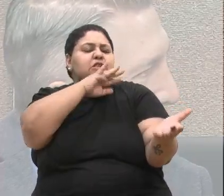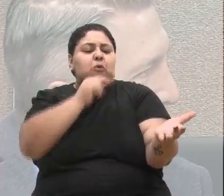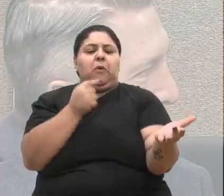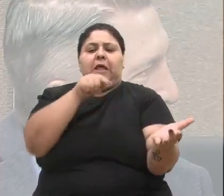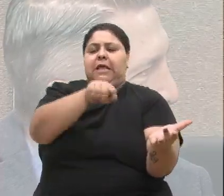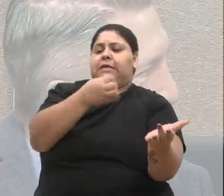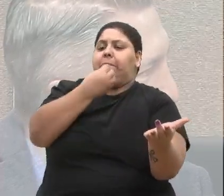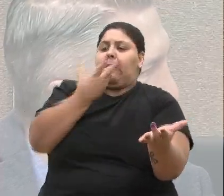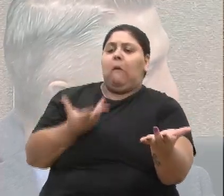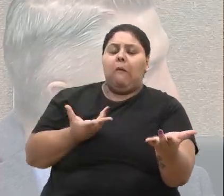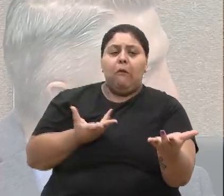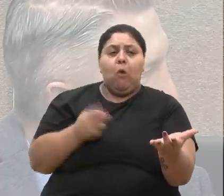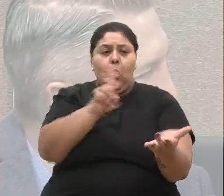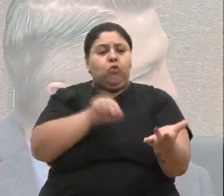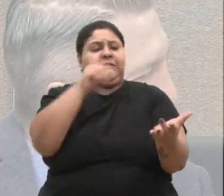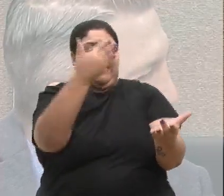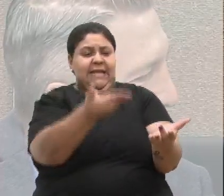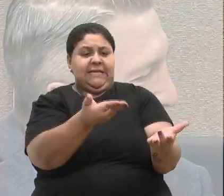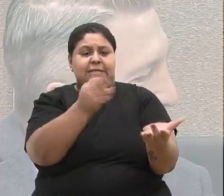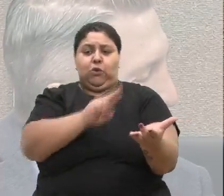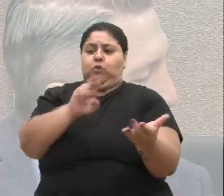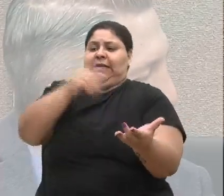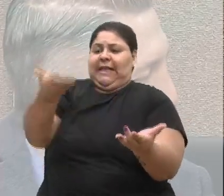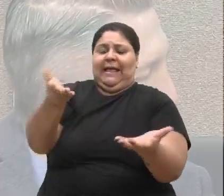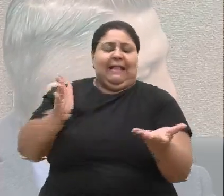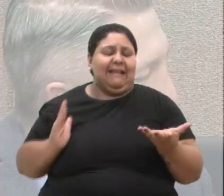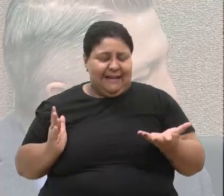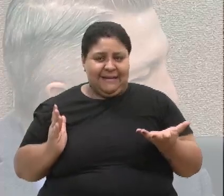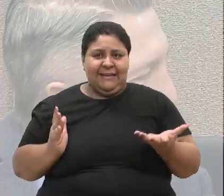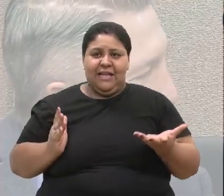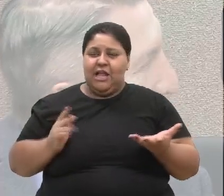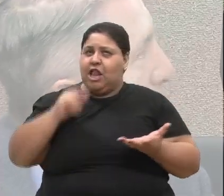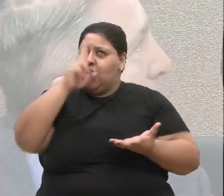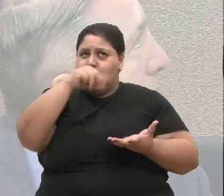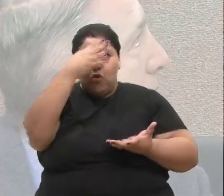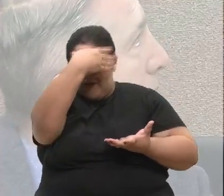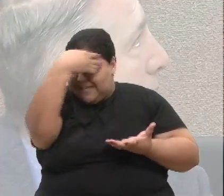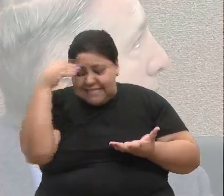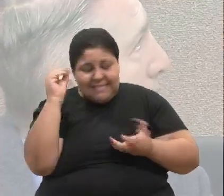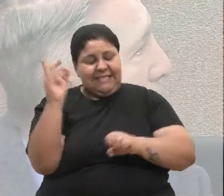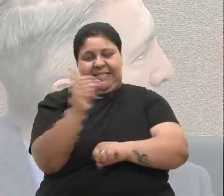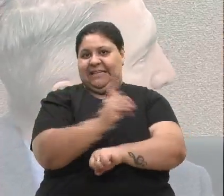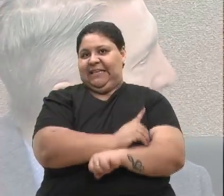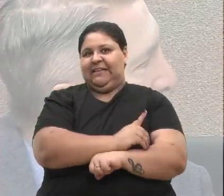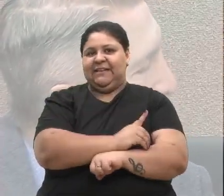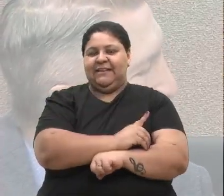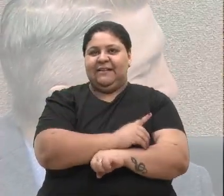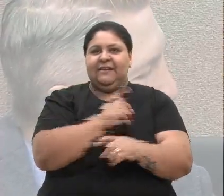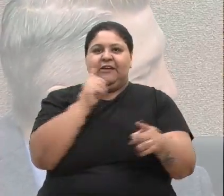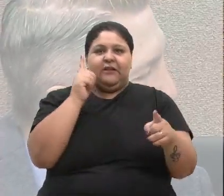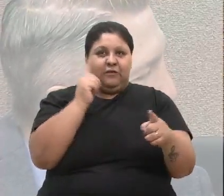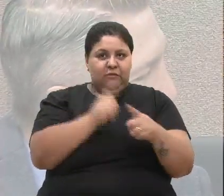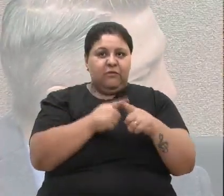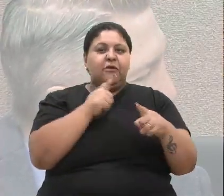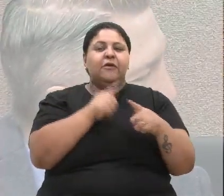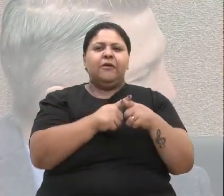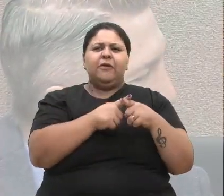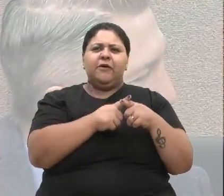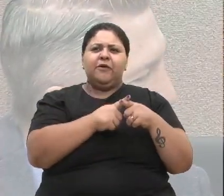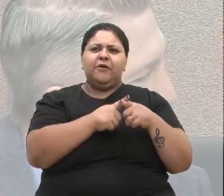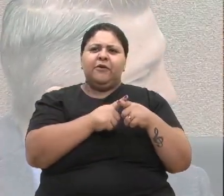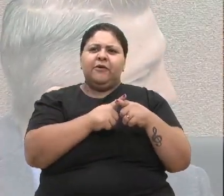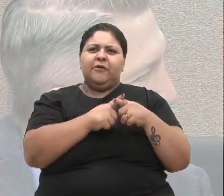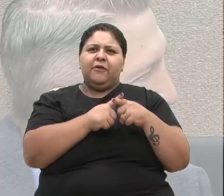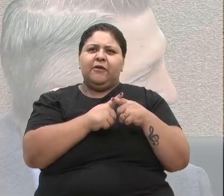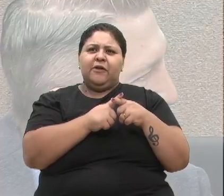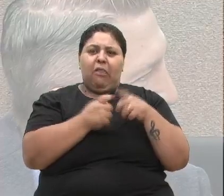esse é bom, usa esse, usa aquele. Jamais esquecerei esse dia, até também pelo tombo que eu caí quando desci do carro ali,